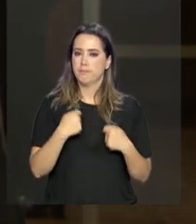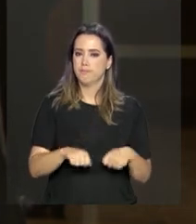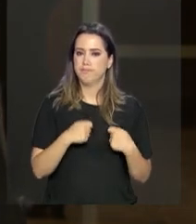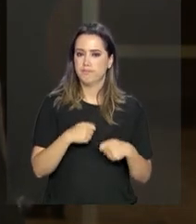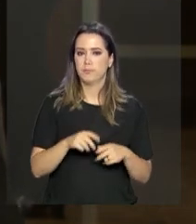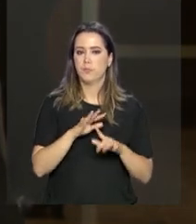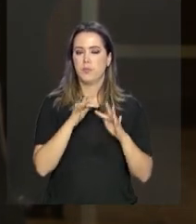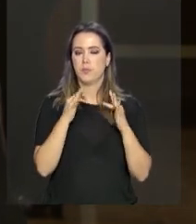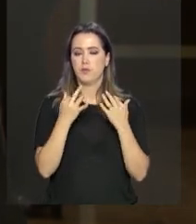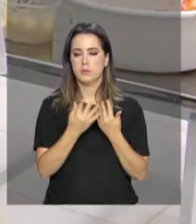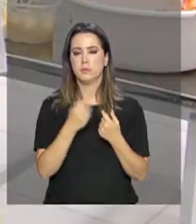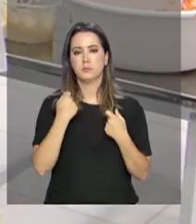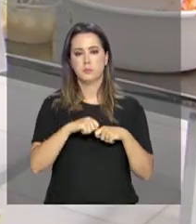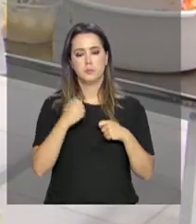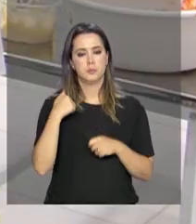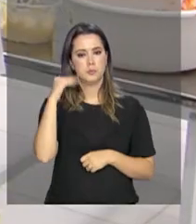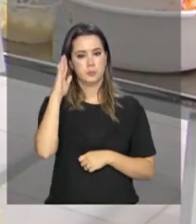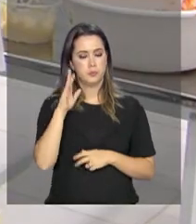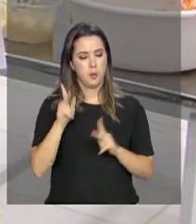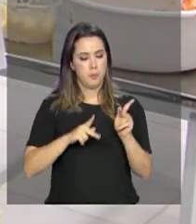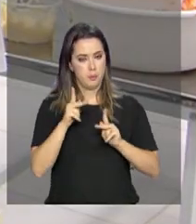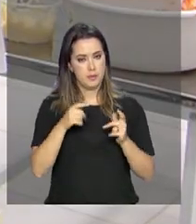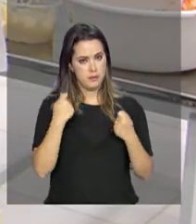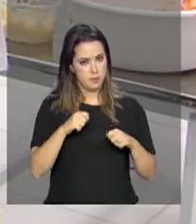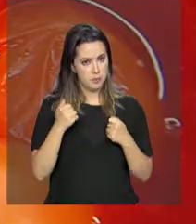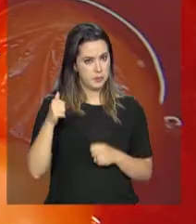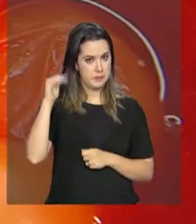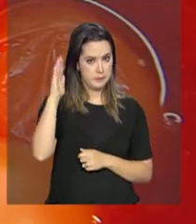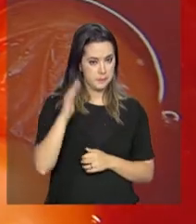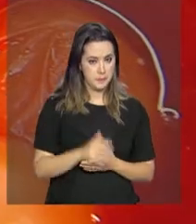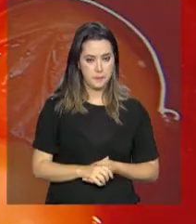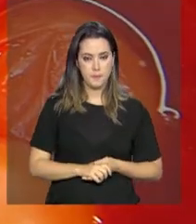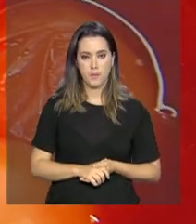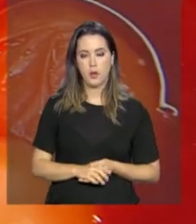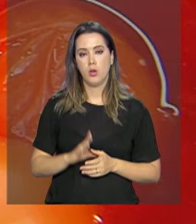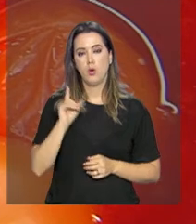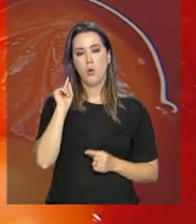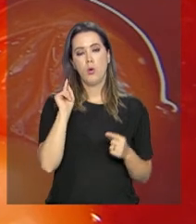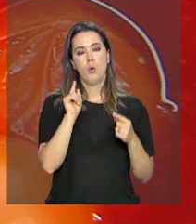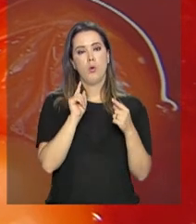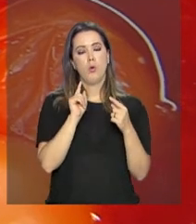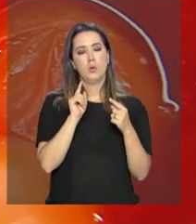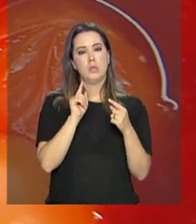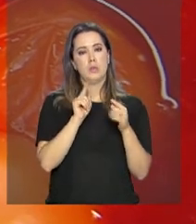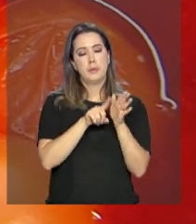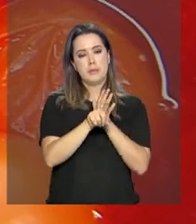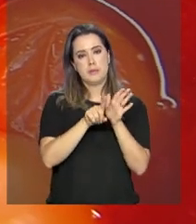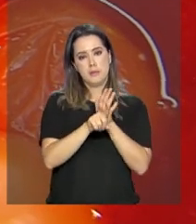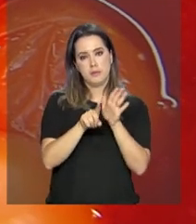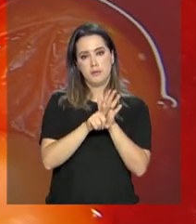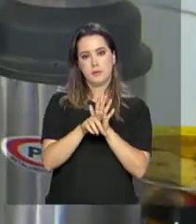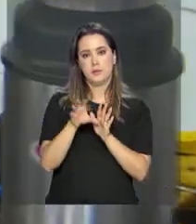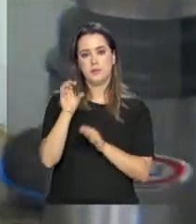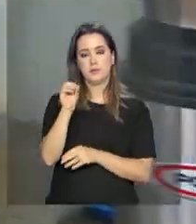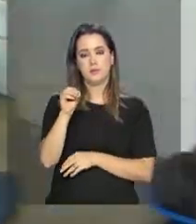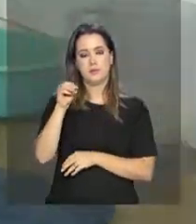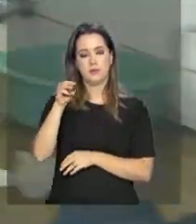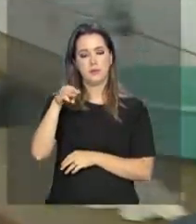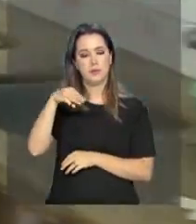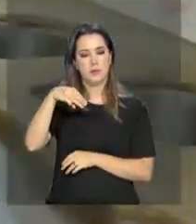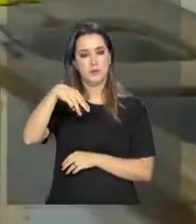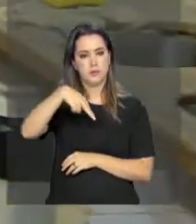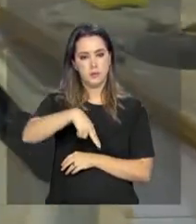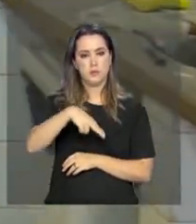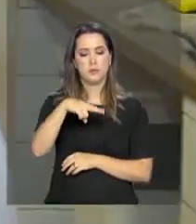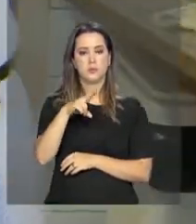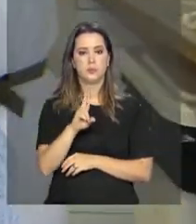a população mais vulnerável. Segundo estimativa da Organização das Nações Unidas para Agricultura e Alimentação, um terço